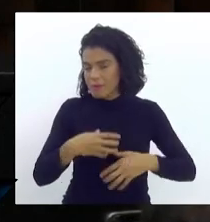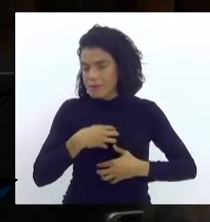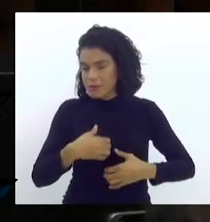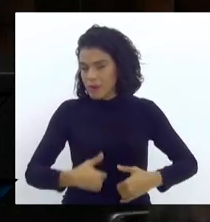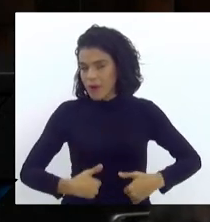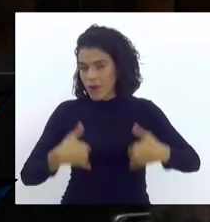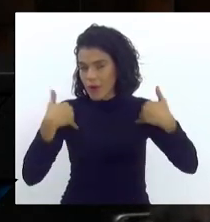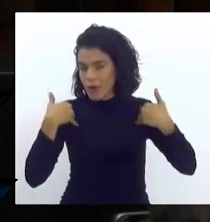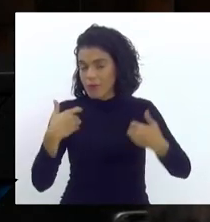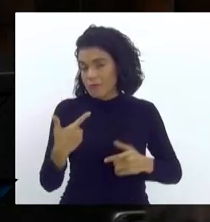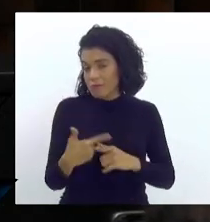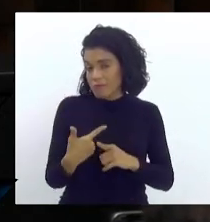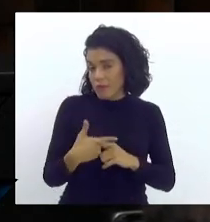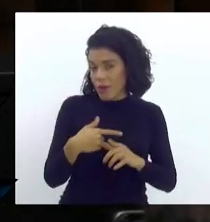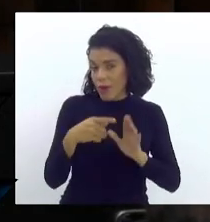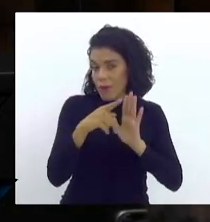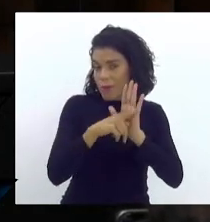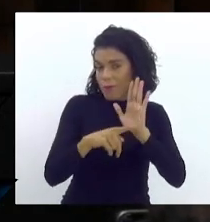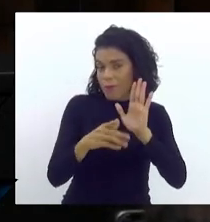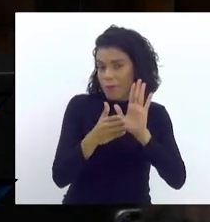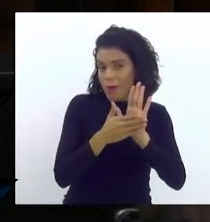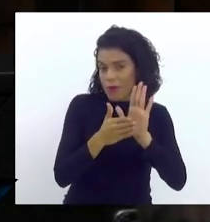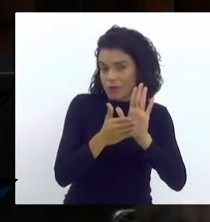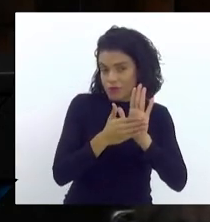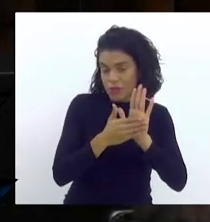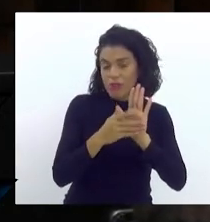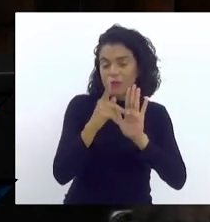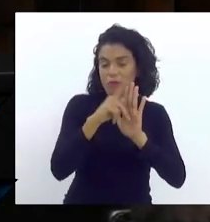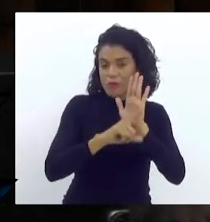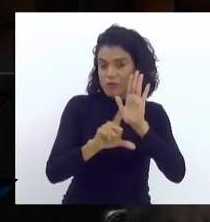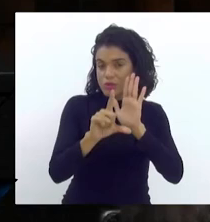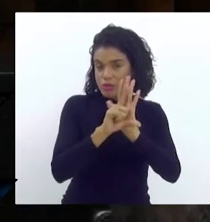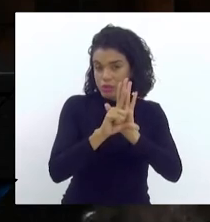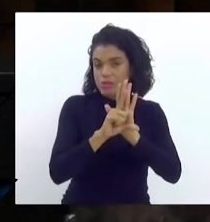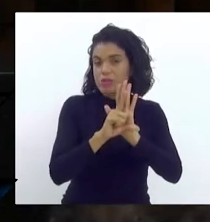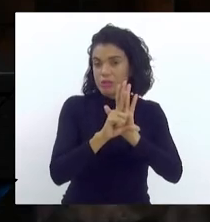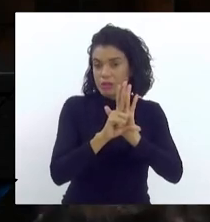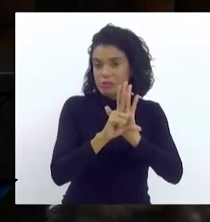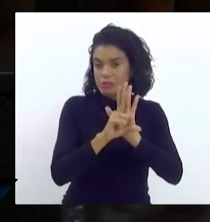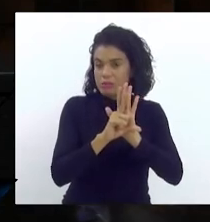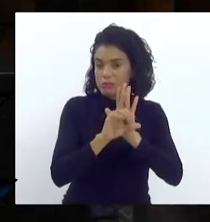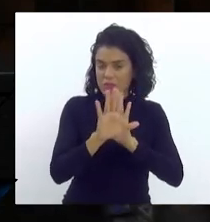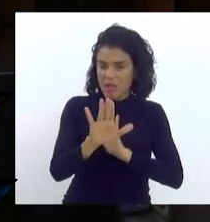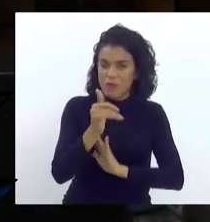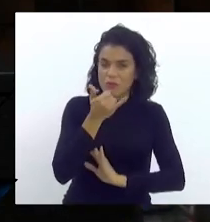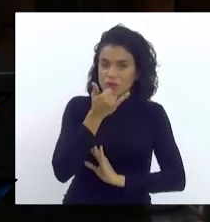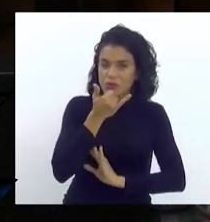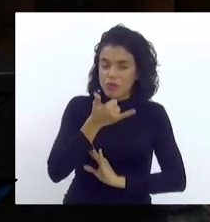ter um projeto aqui na pauta. Um minutinho.